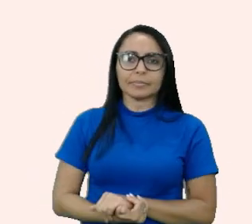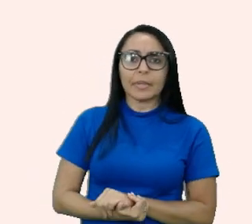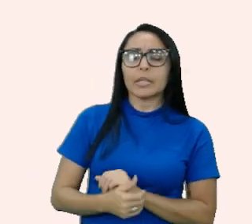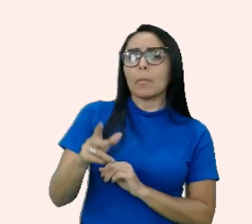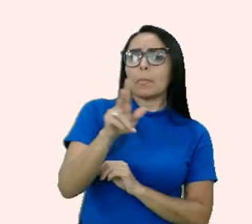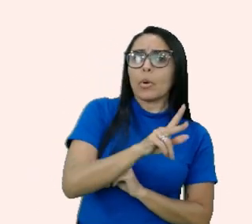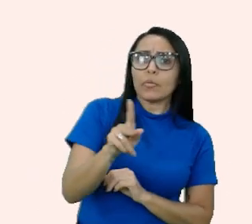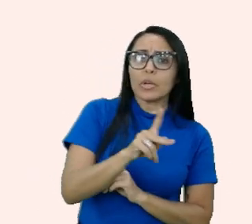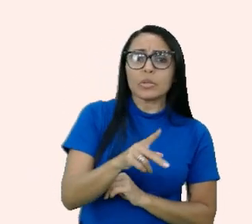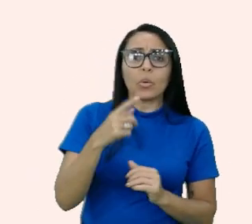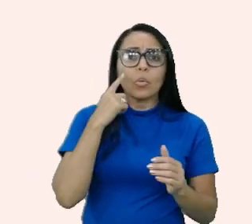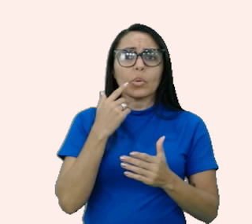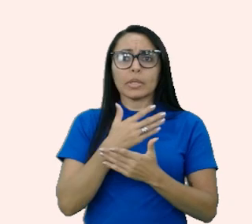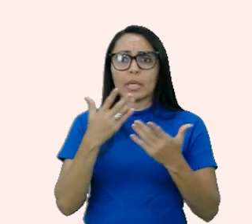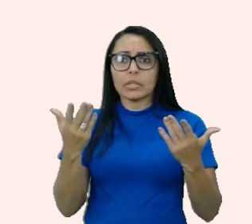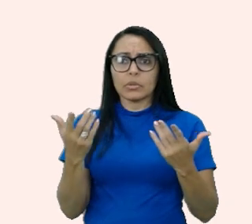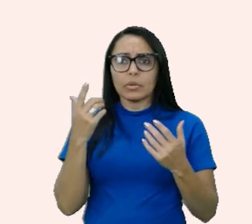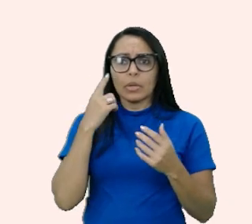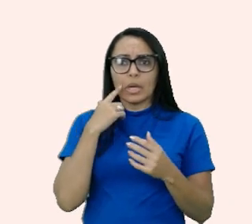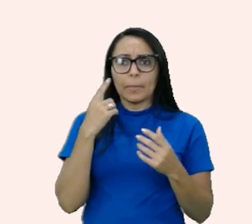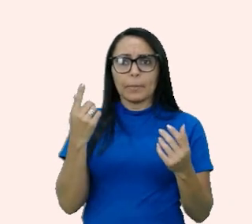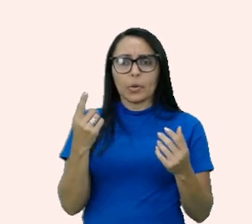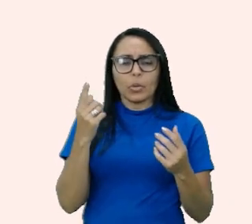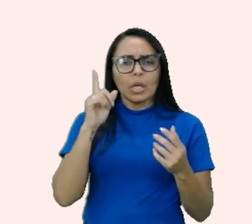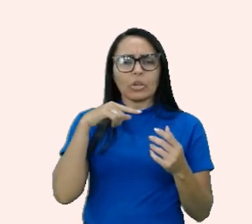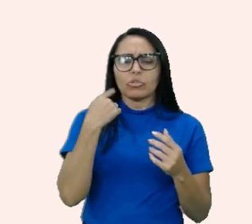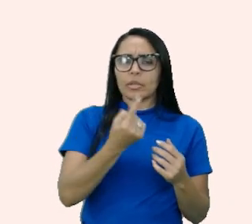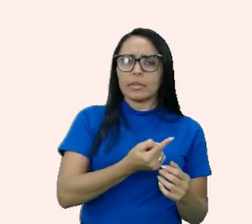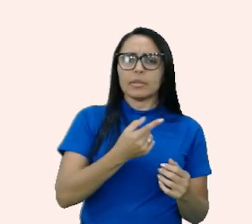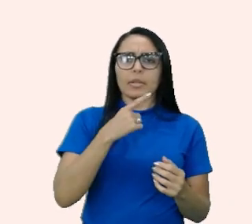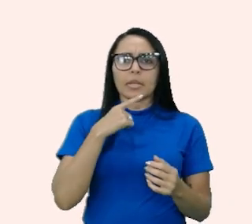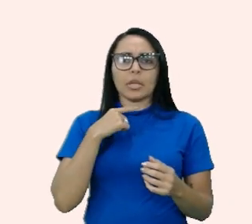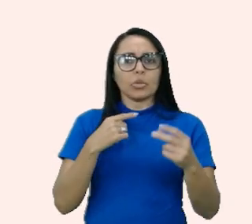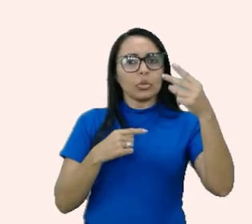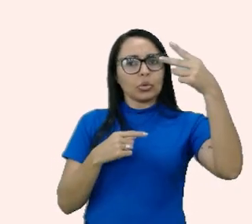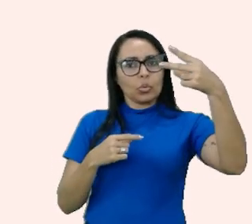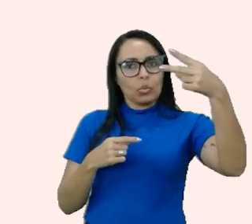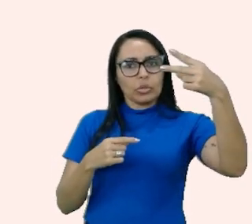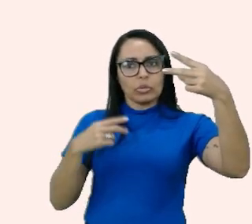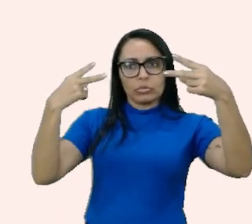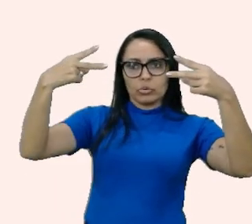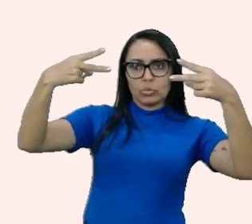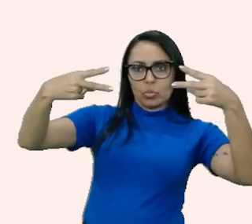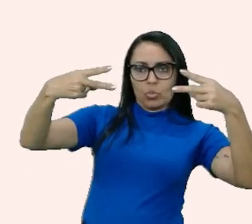o que seria uma proporção? Proporção é quando a gente tem duas razões